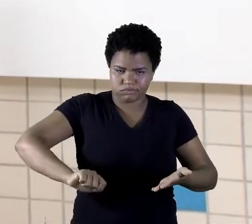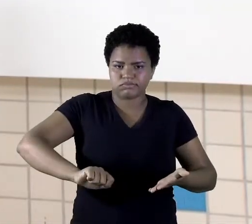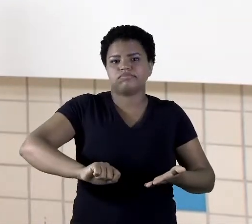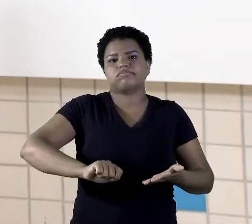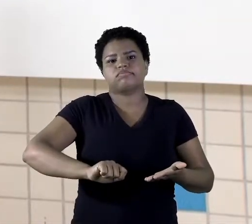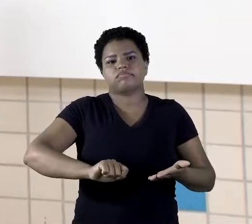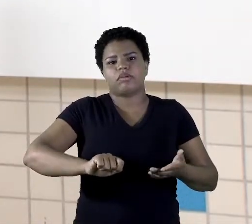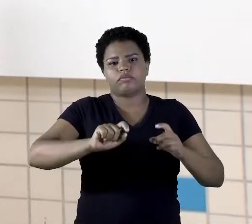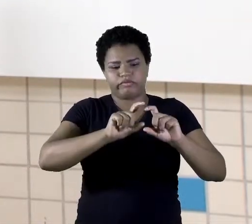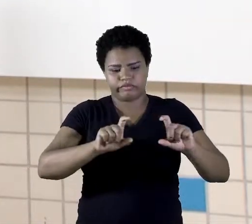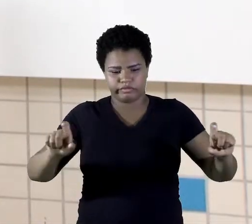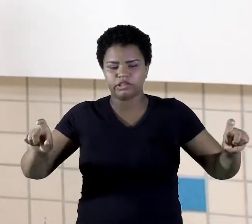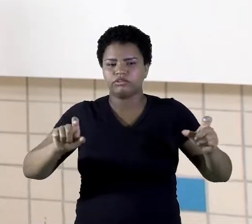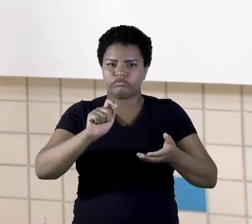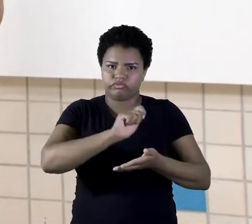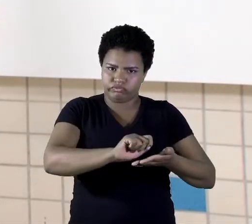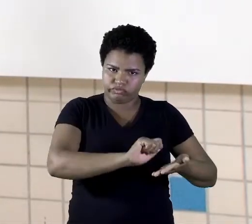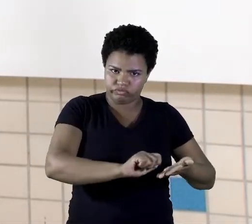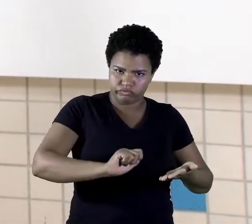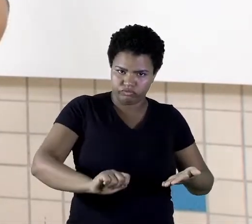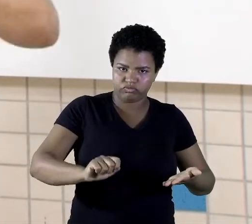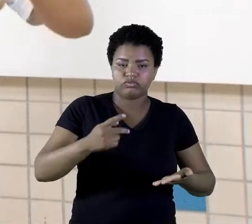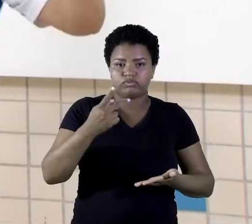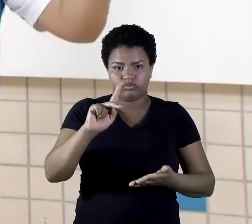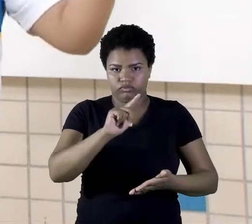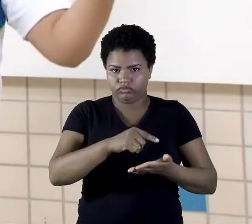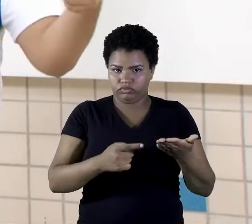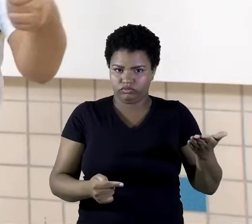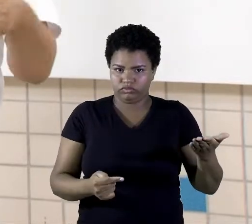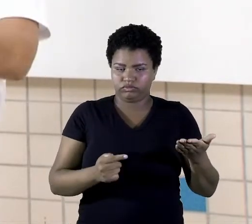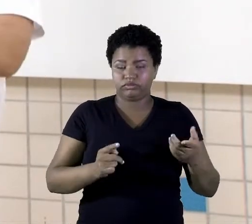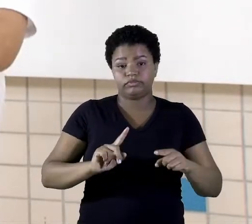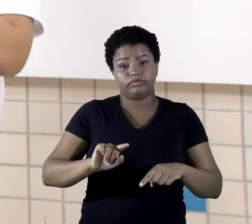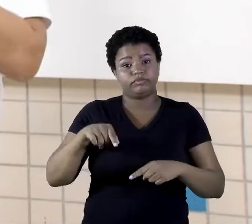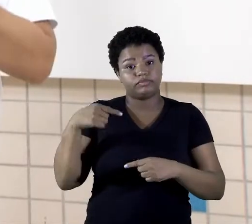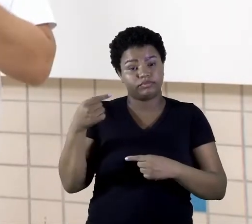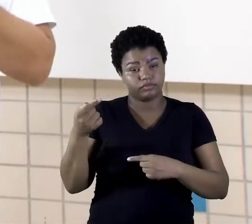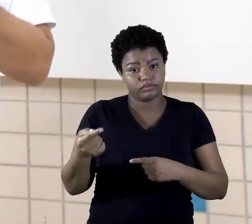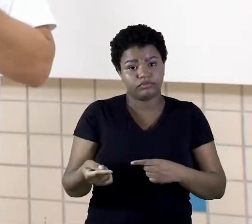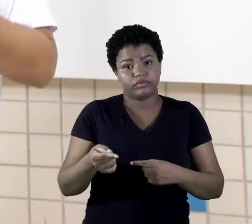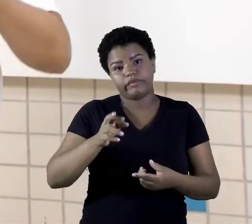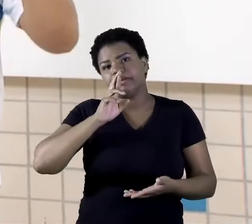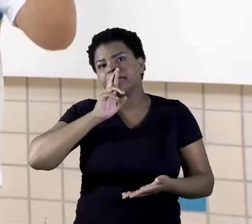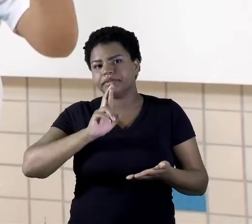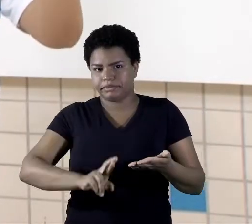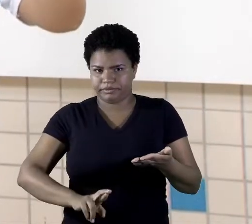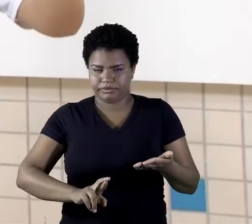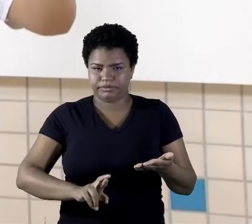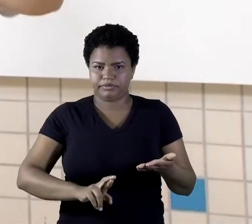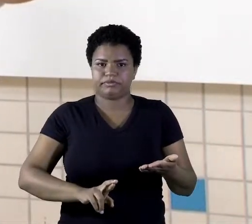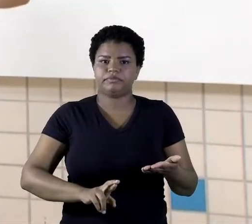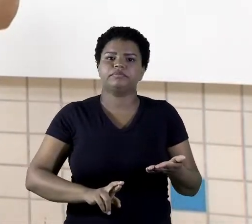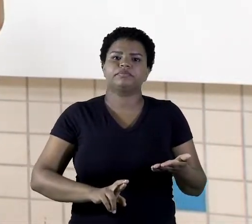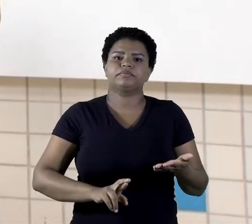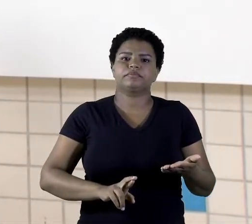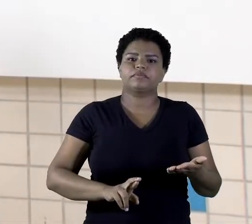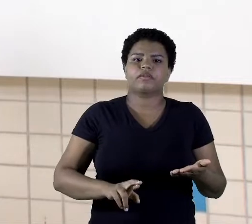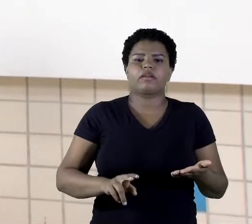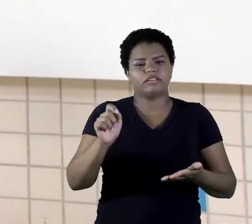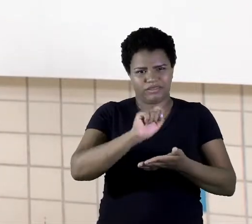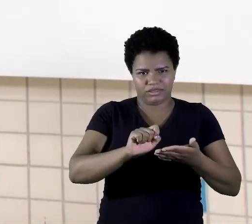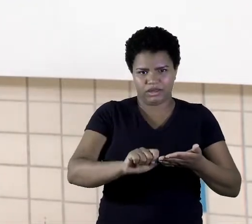Pluft, ela fala algo que mostra ali o que ela acha daquele medo dele que ele tem de gente. Então você